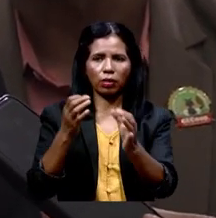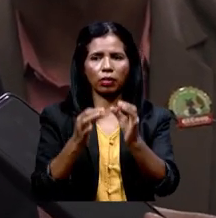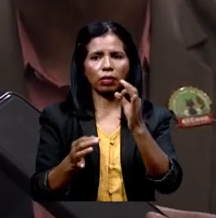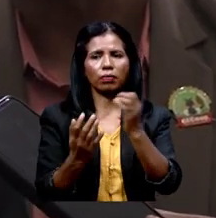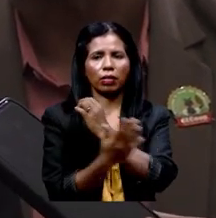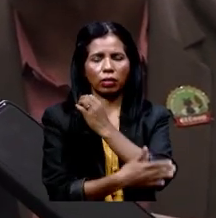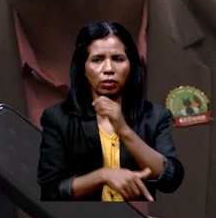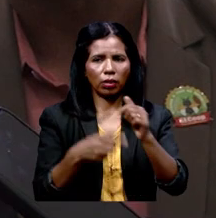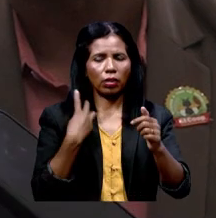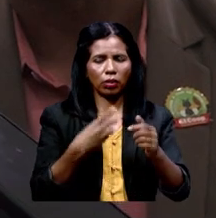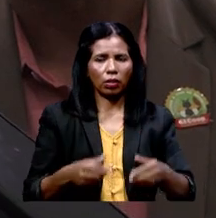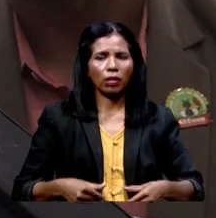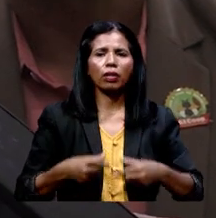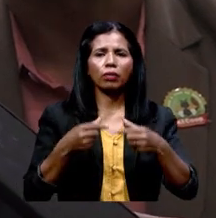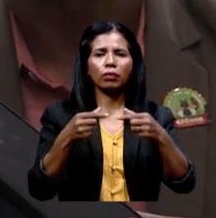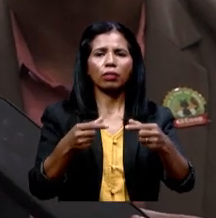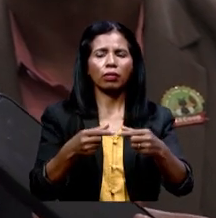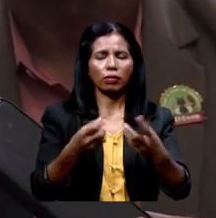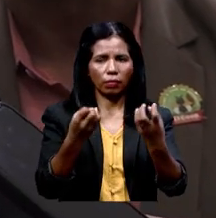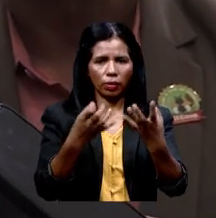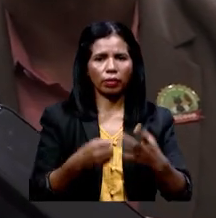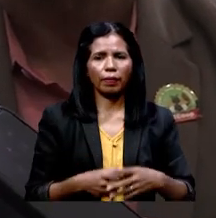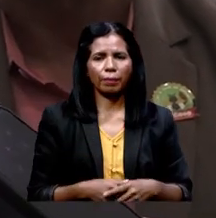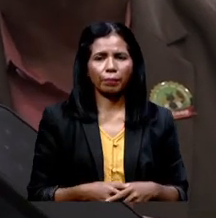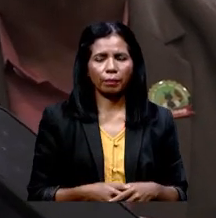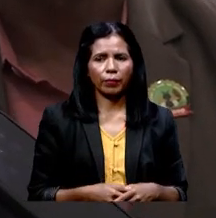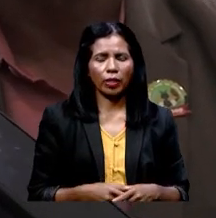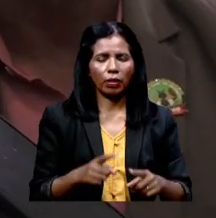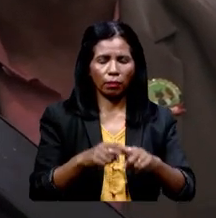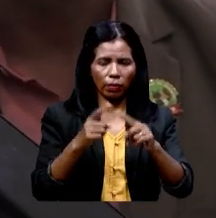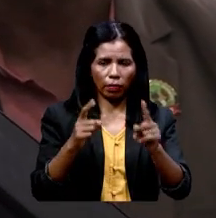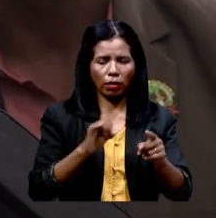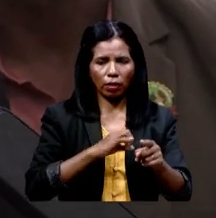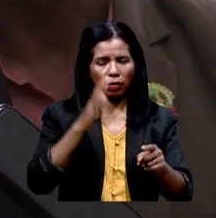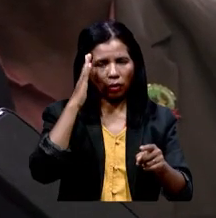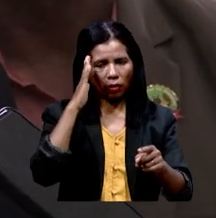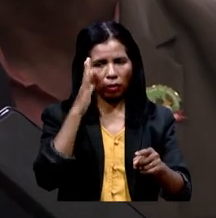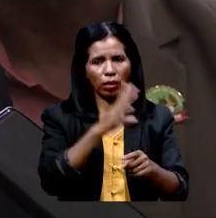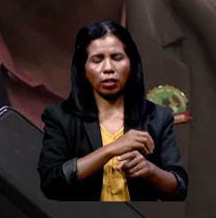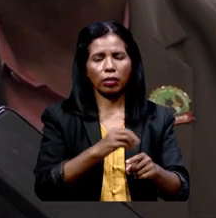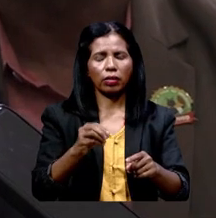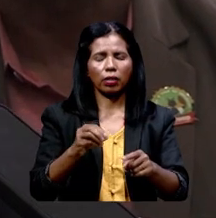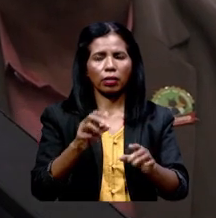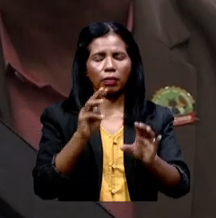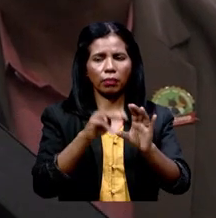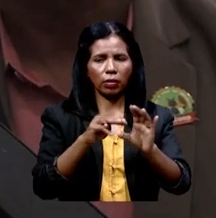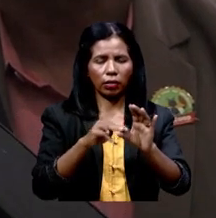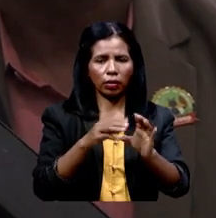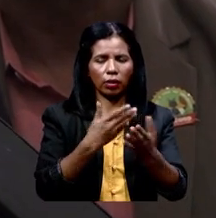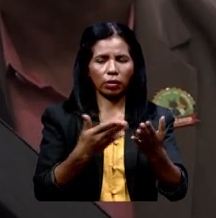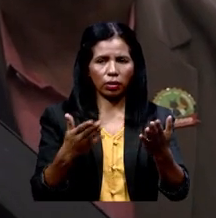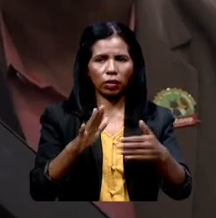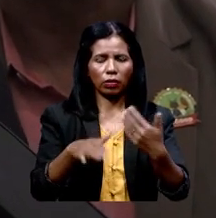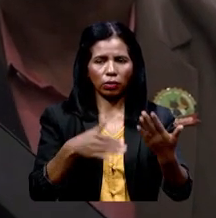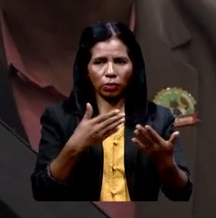ne ita fornece e nia barak. Mas hanoi nia demanda mercado ba produtos commodities tertentu